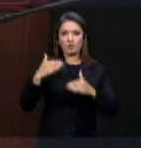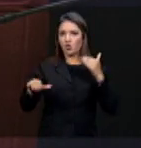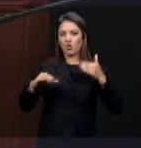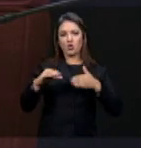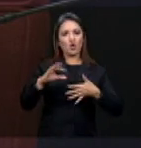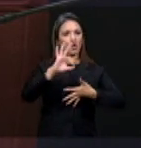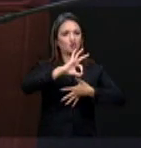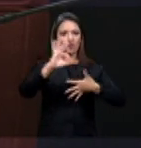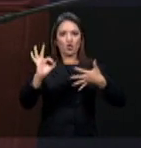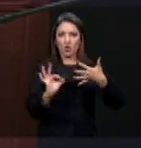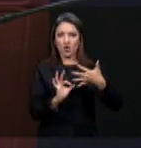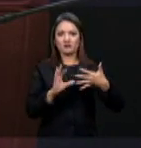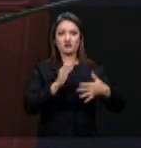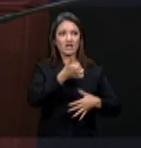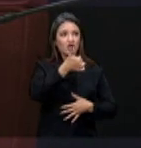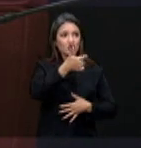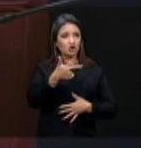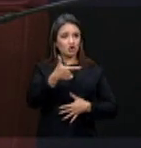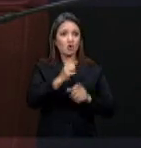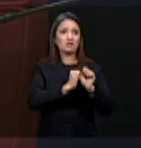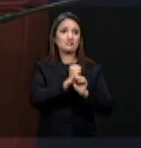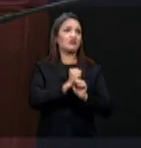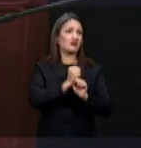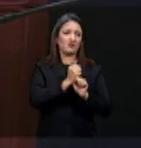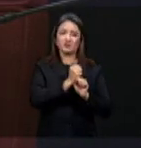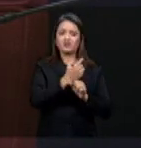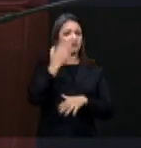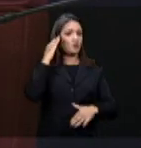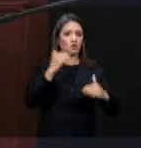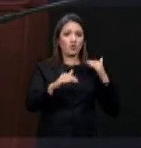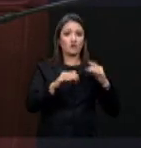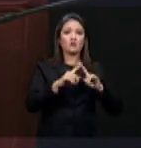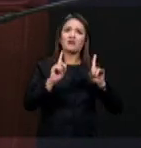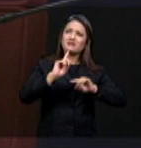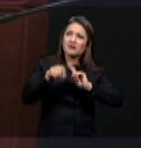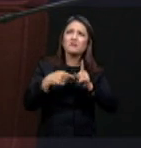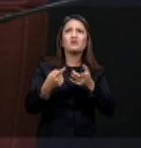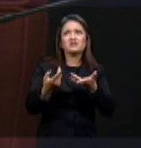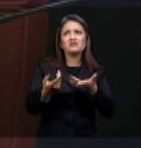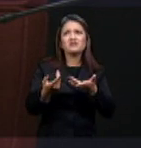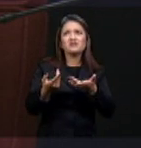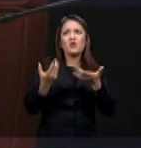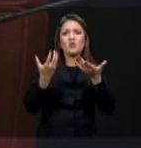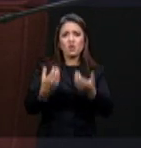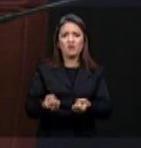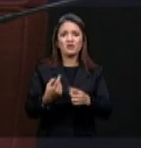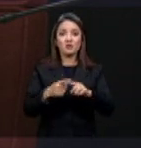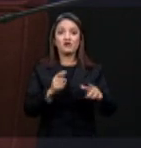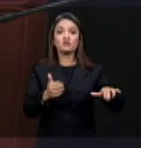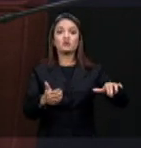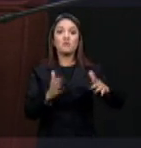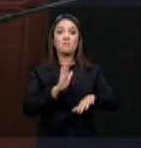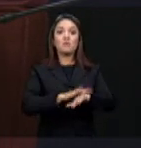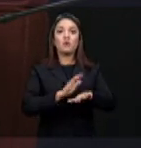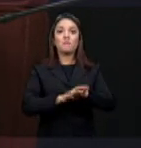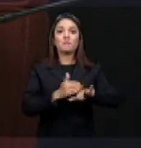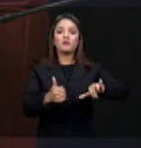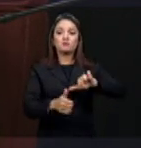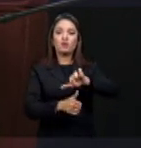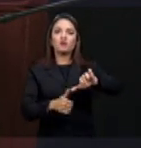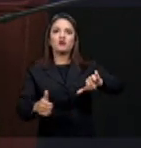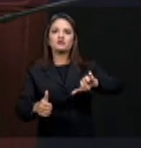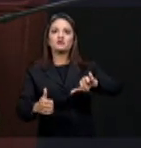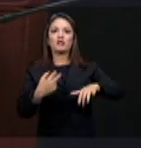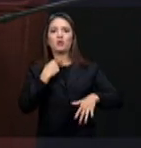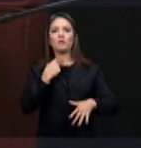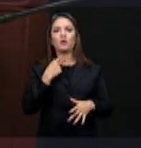anos mas eu me tornei a favor como uma transição como é verdade mas com uma transição acho que a gente não pode se